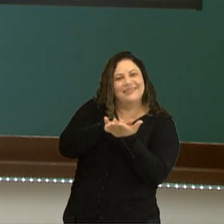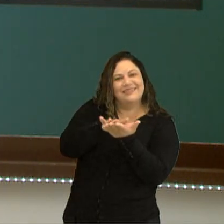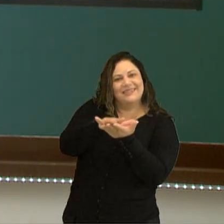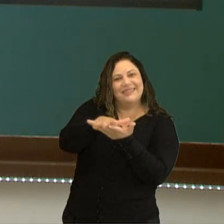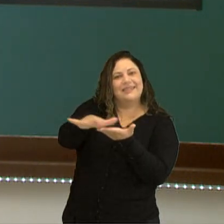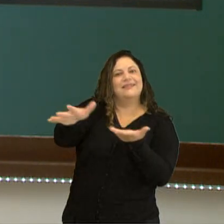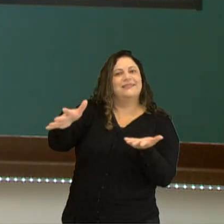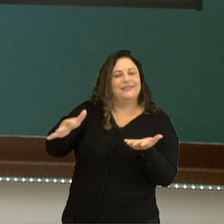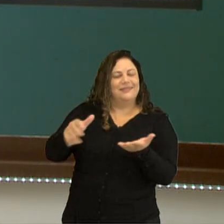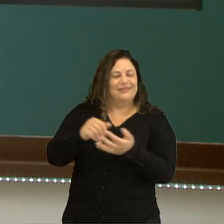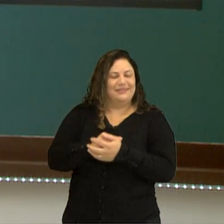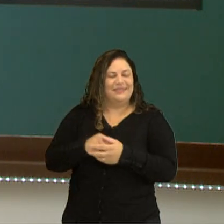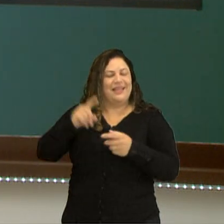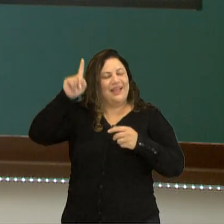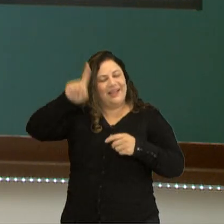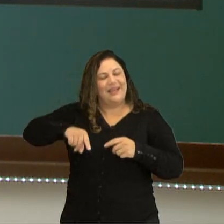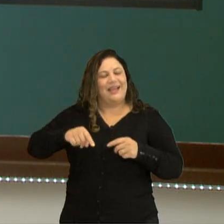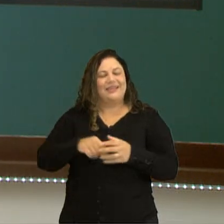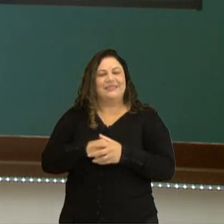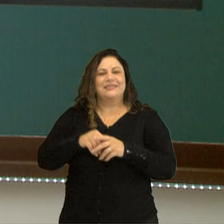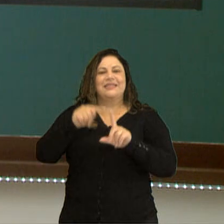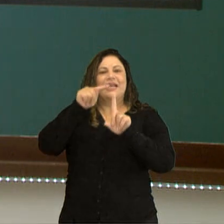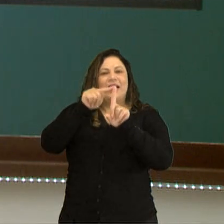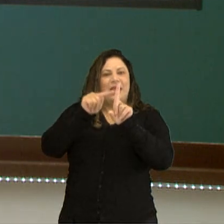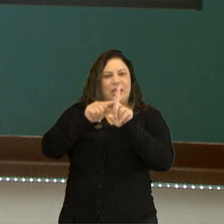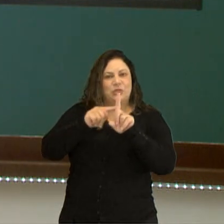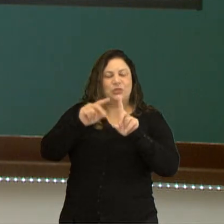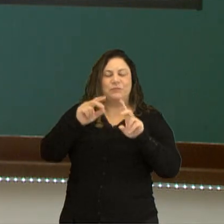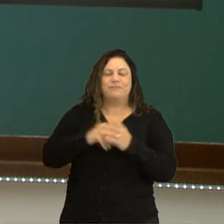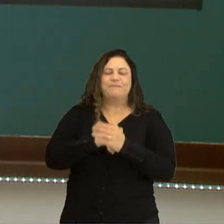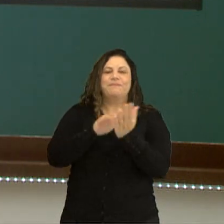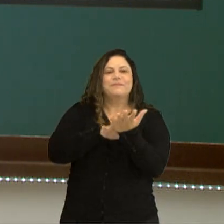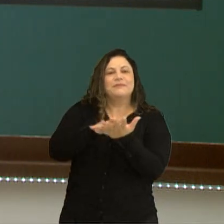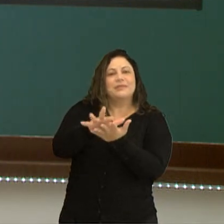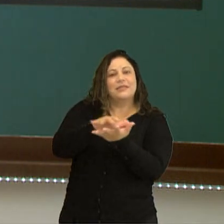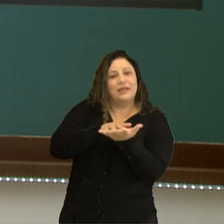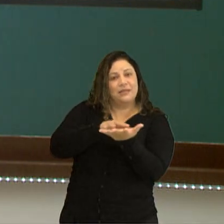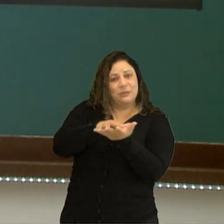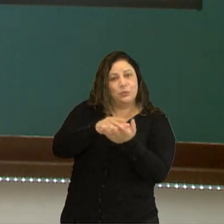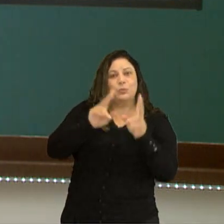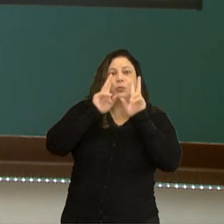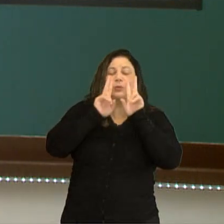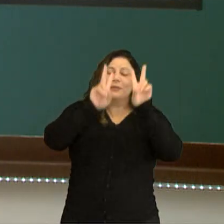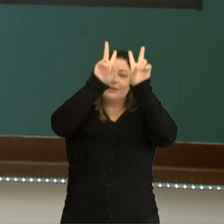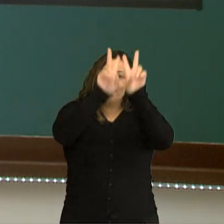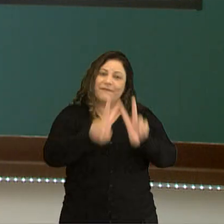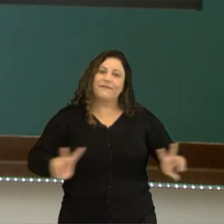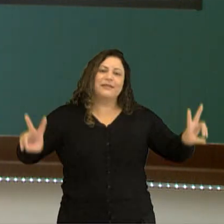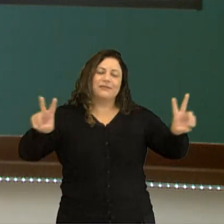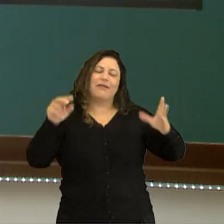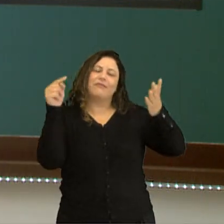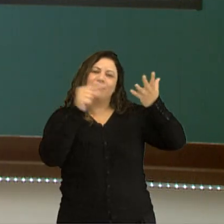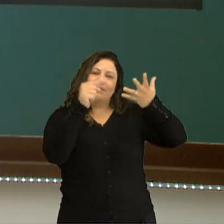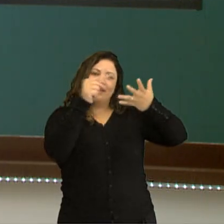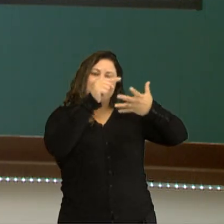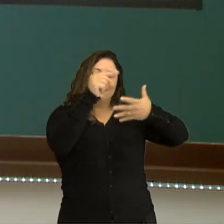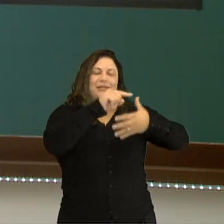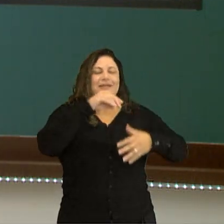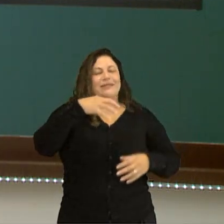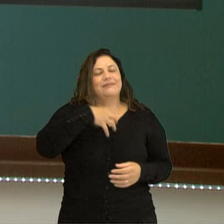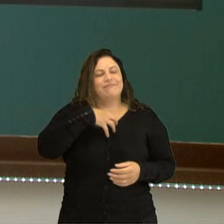chamamos isso a esse tipo de textura visual. Existem várias formas de explorar a textura visual com